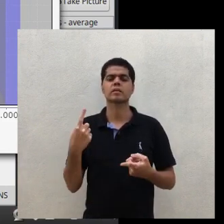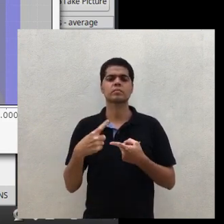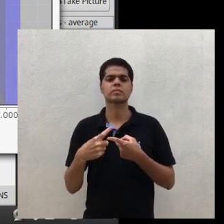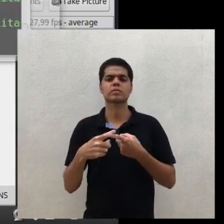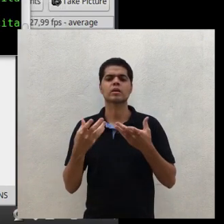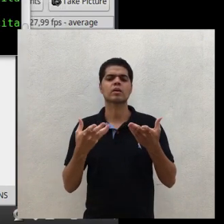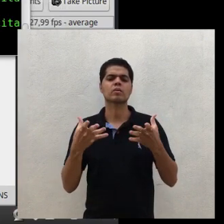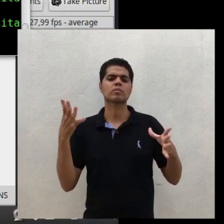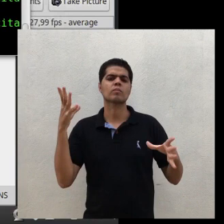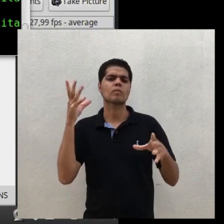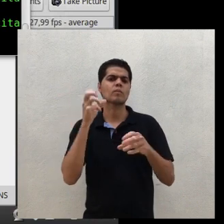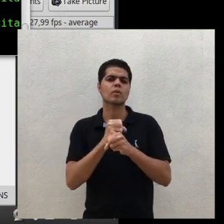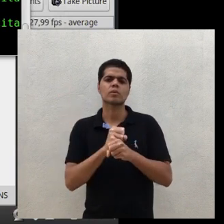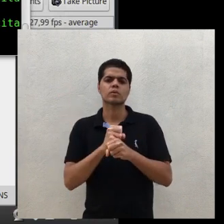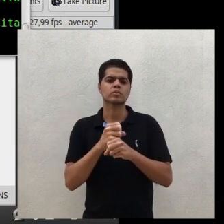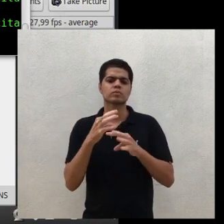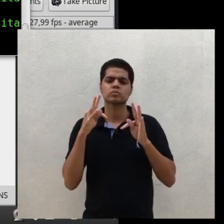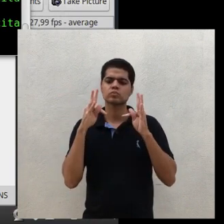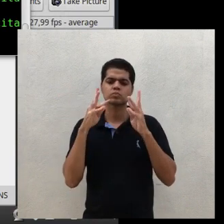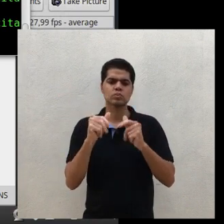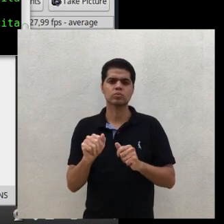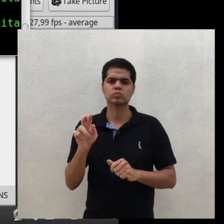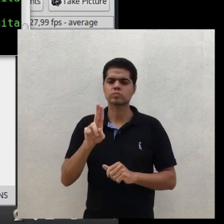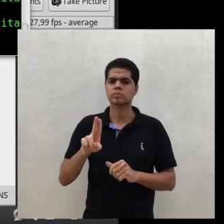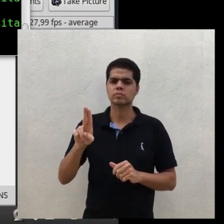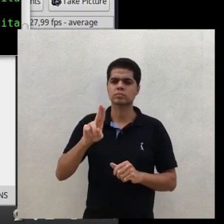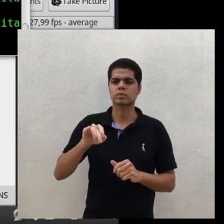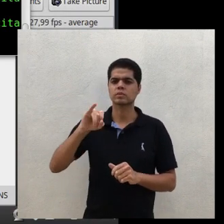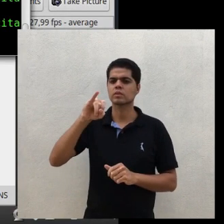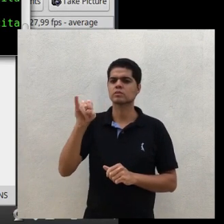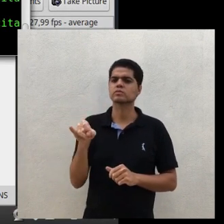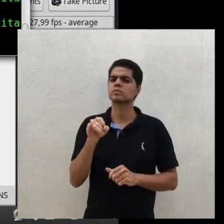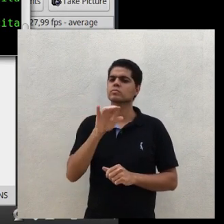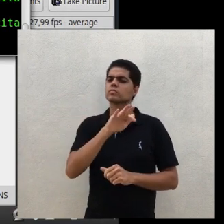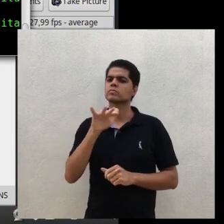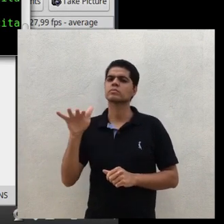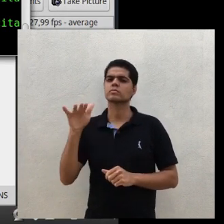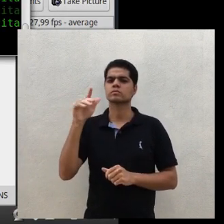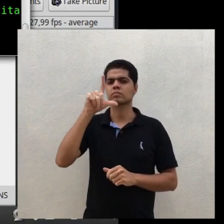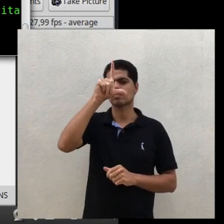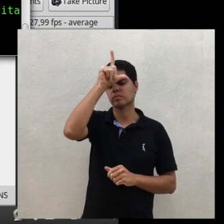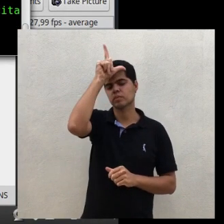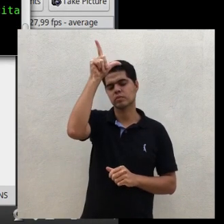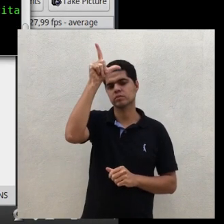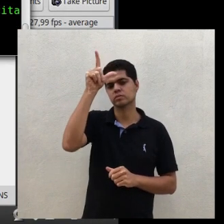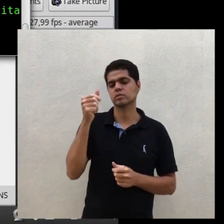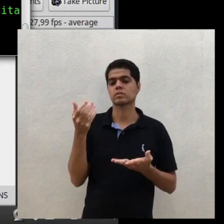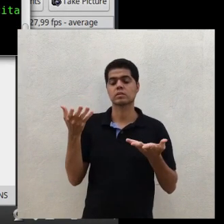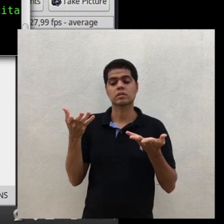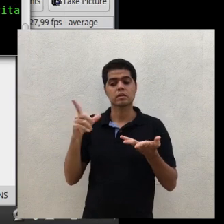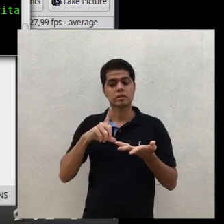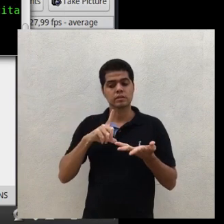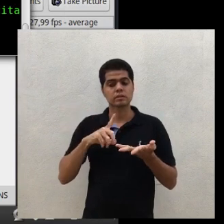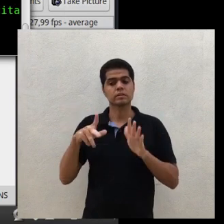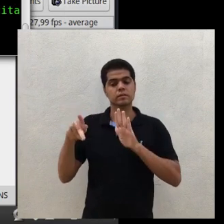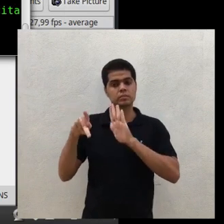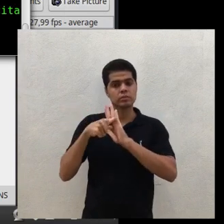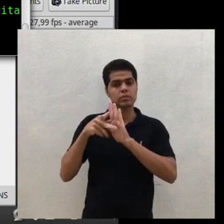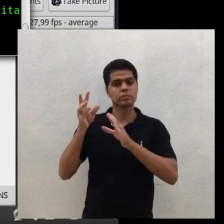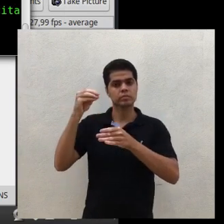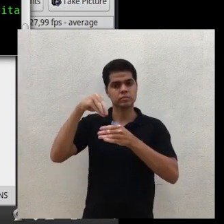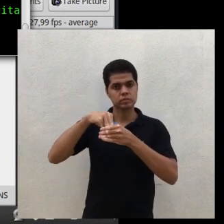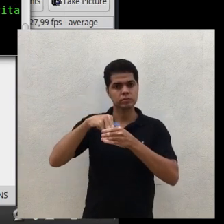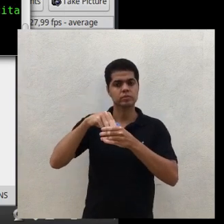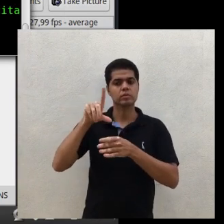Por que eu gosto muito desse JFuzzy Logic, né, desse programa? É que esse programa ele